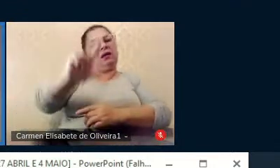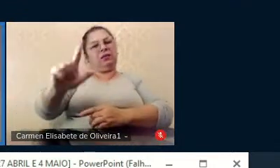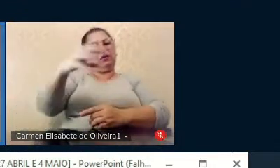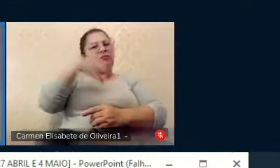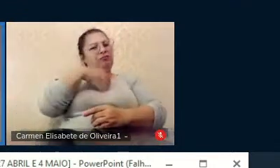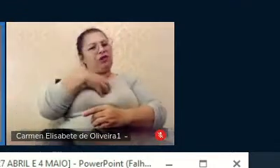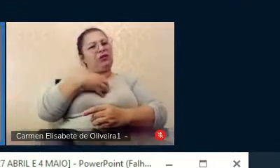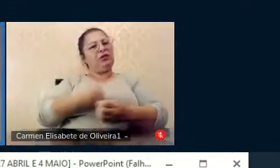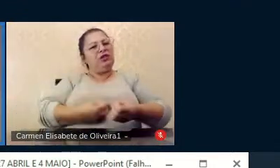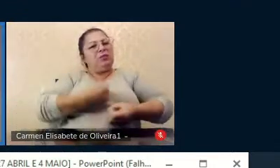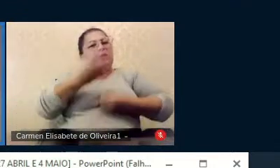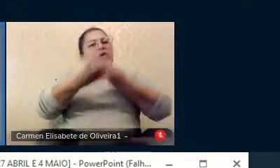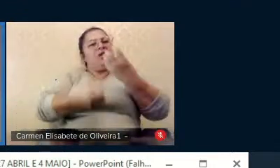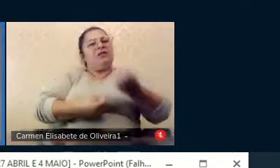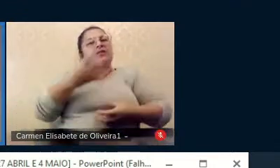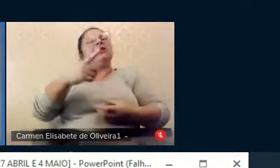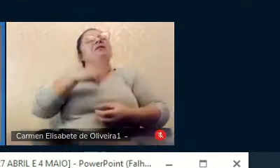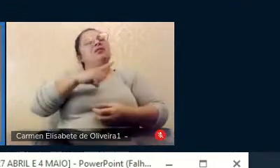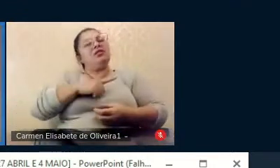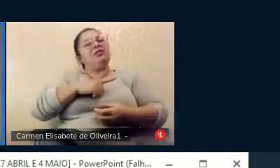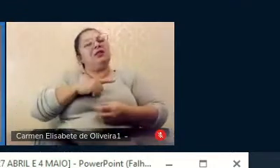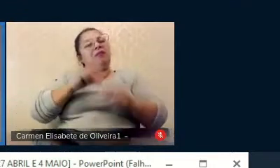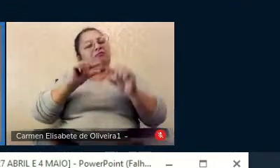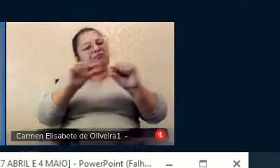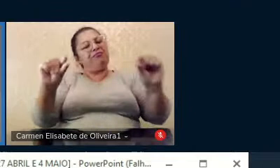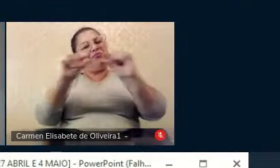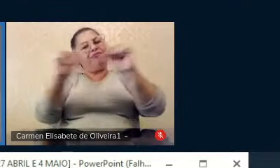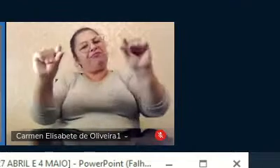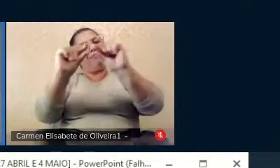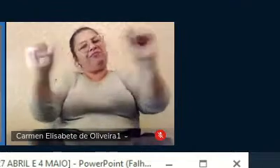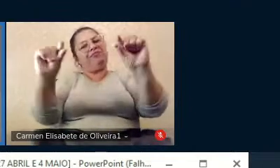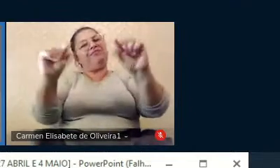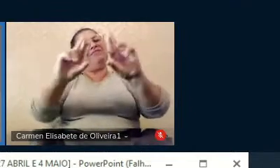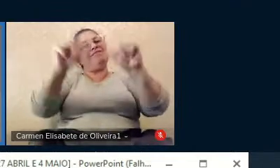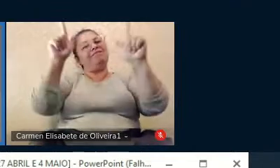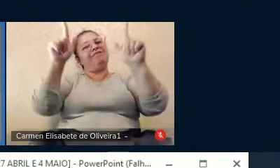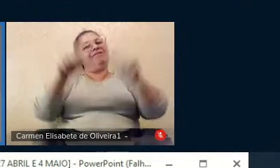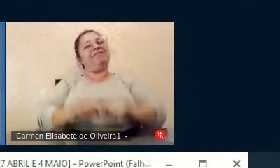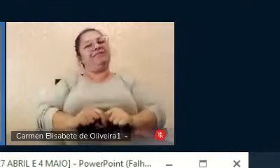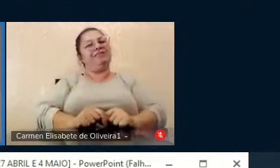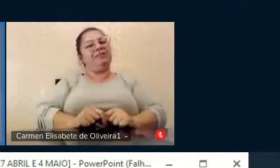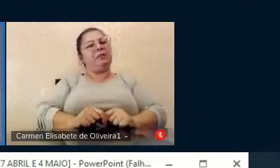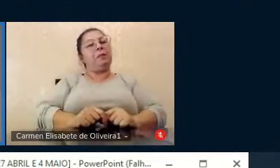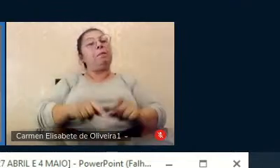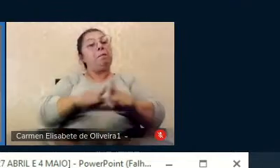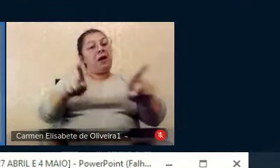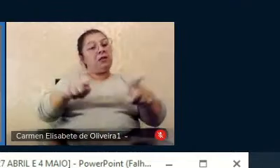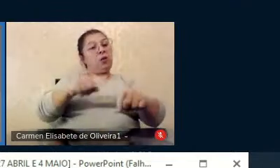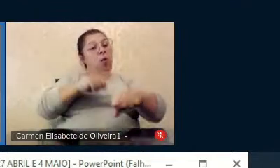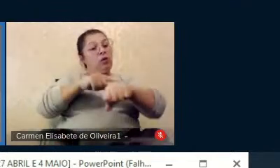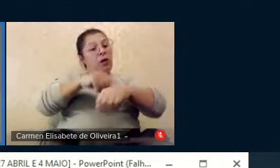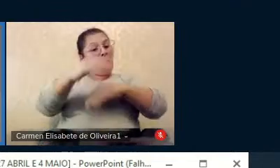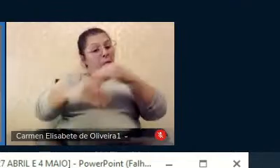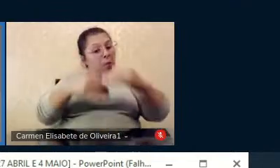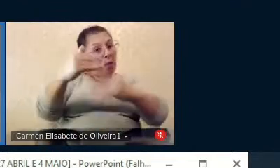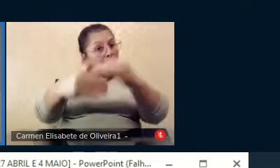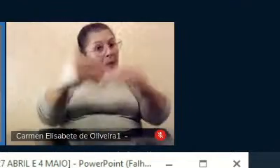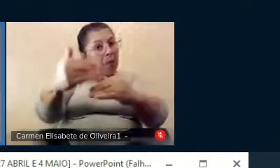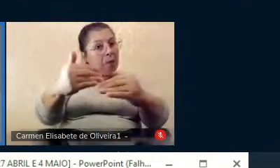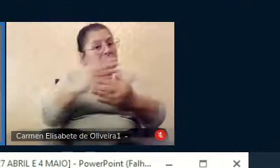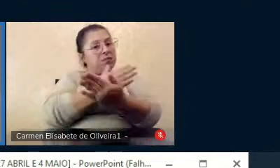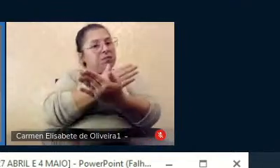de poesia, ela trazia versos e estrofes. Então, mas com o passar do tempo, né, a partir do